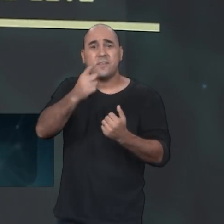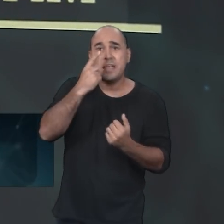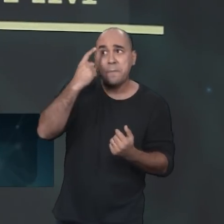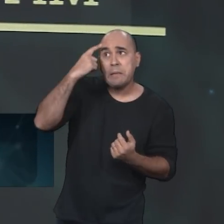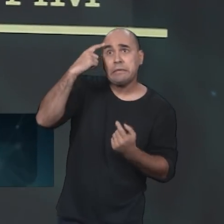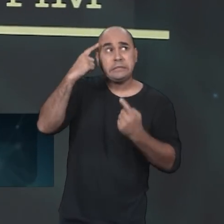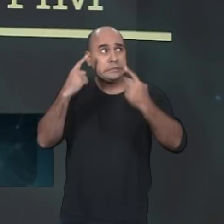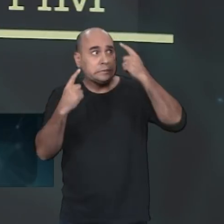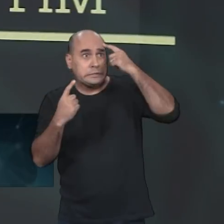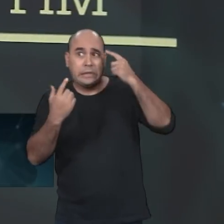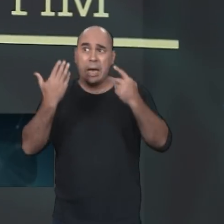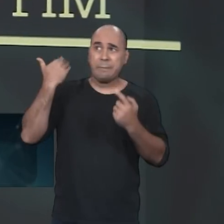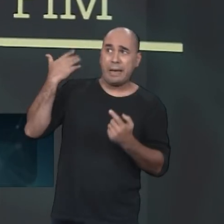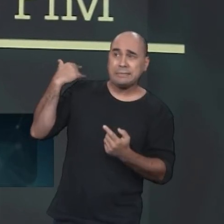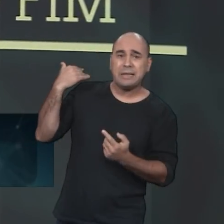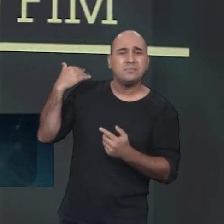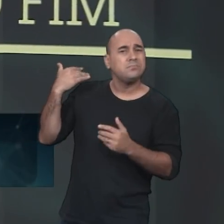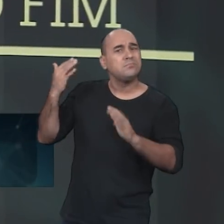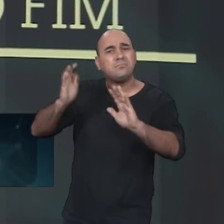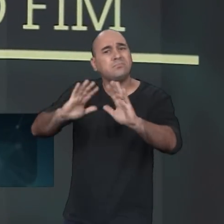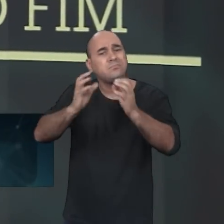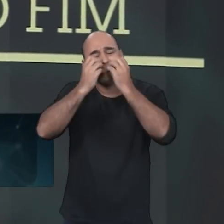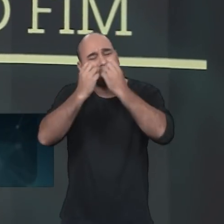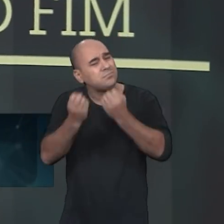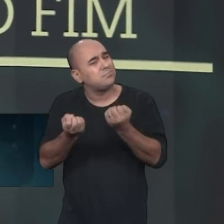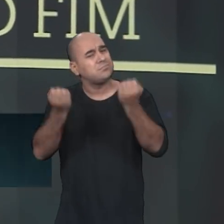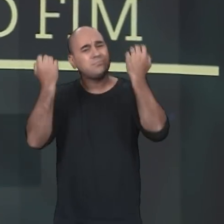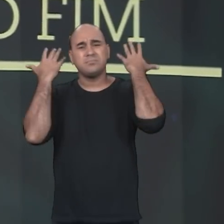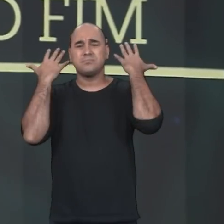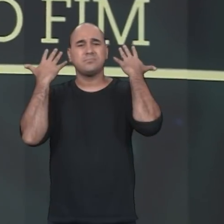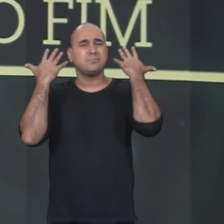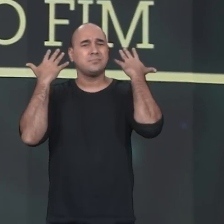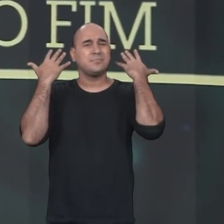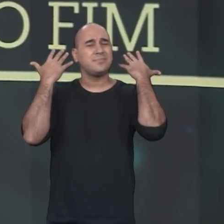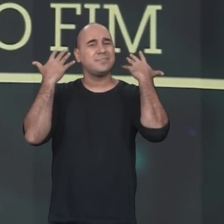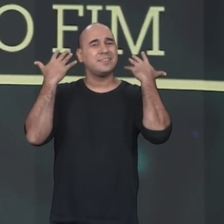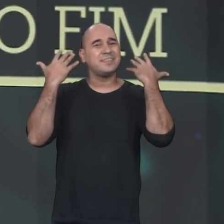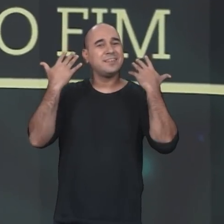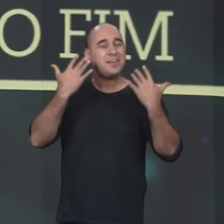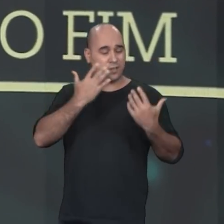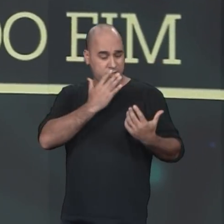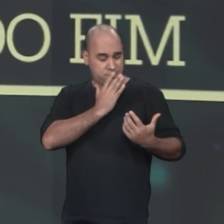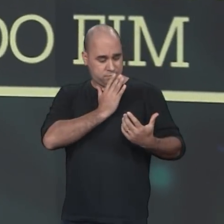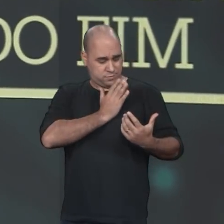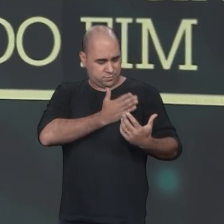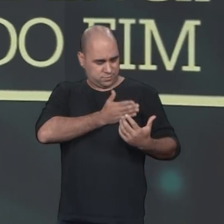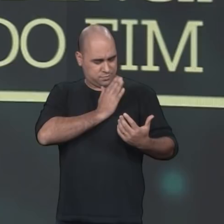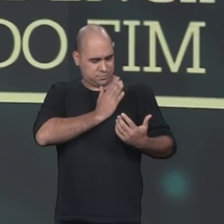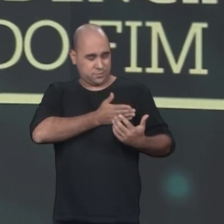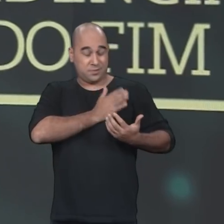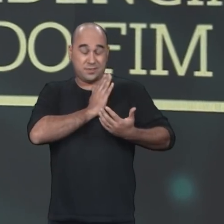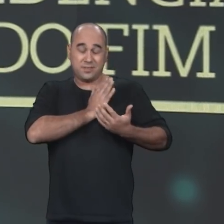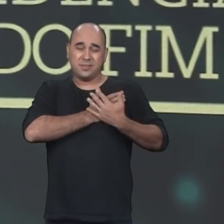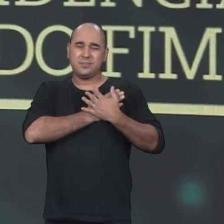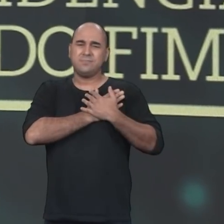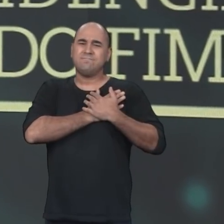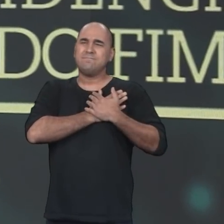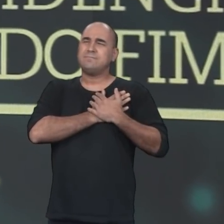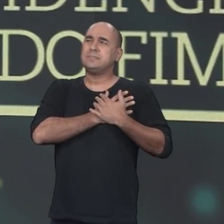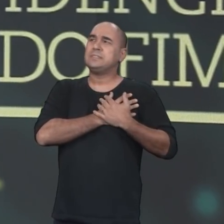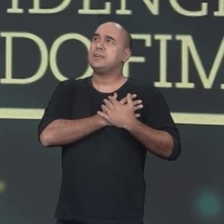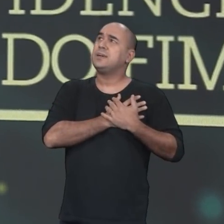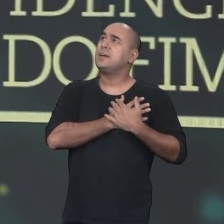para trás. Se teu coração falar,